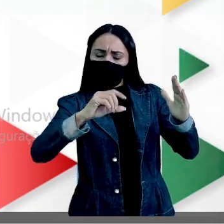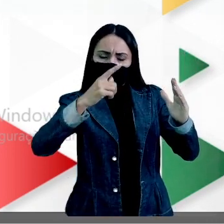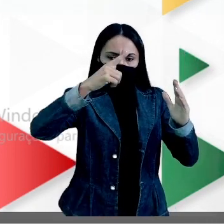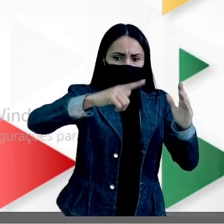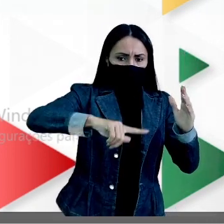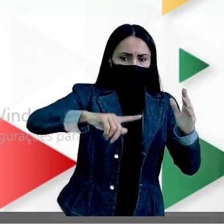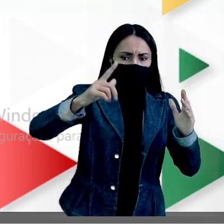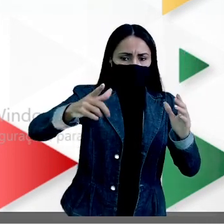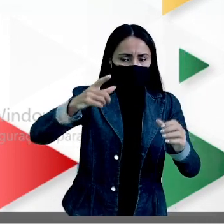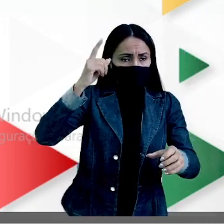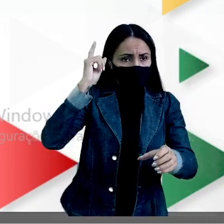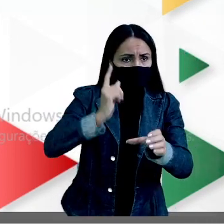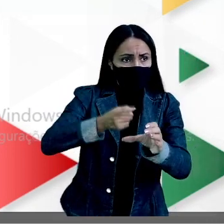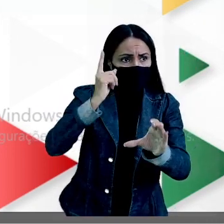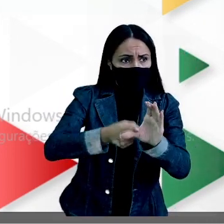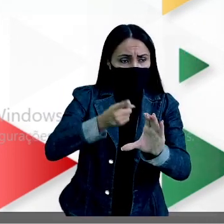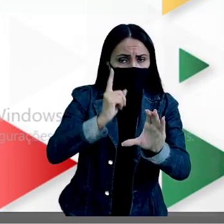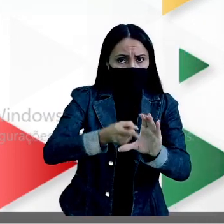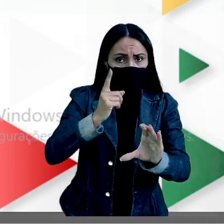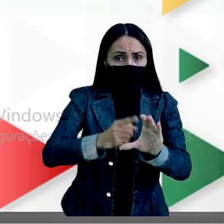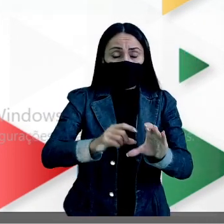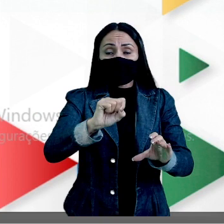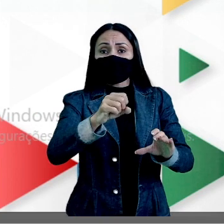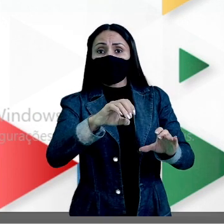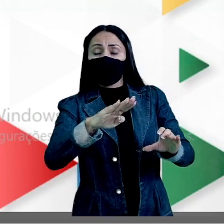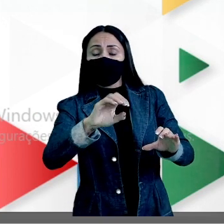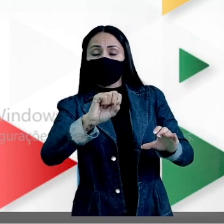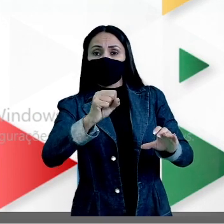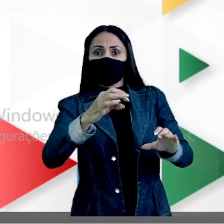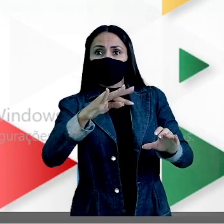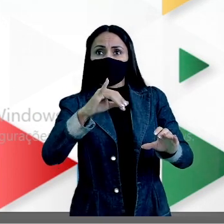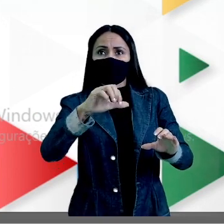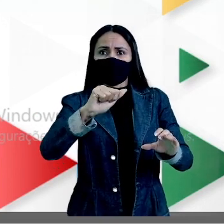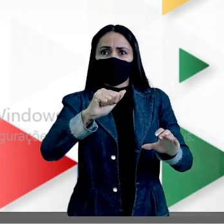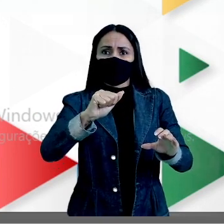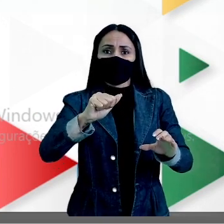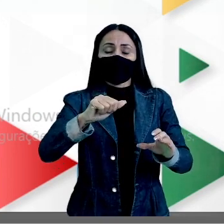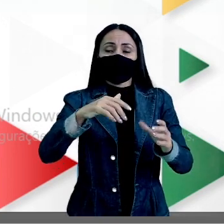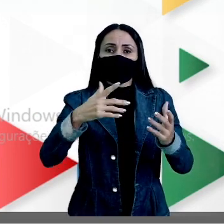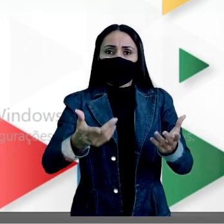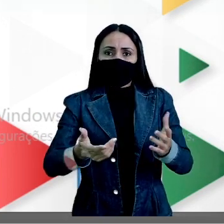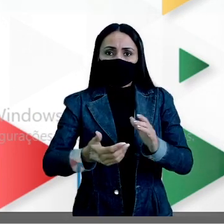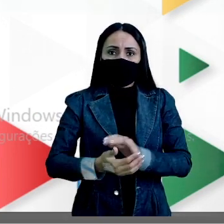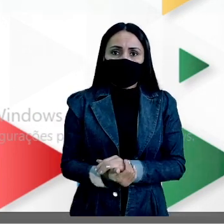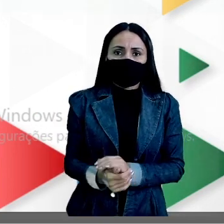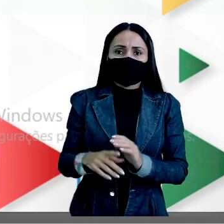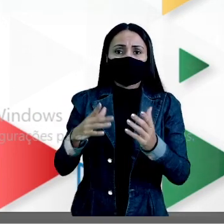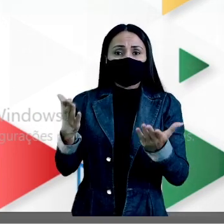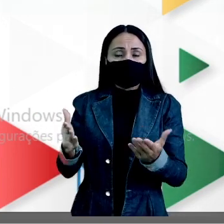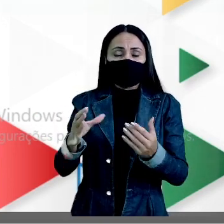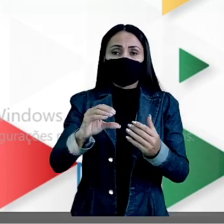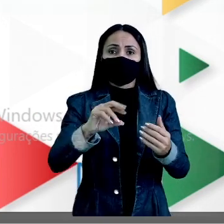um carpinteiro, o Sebastião da Silva. E os encadernadores, o Cosmo José dos